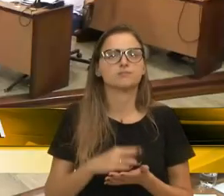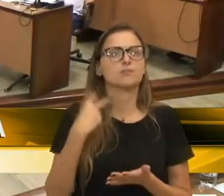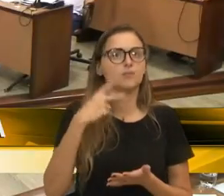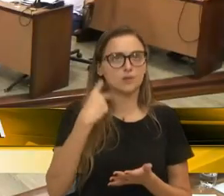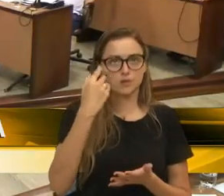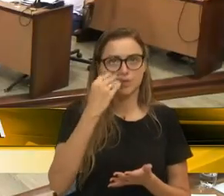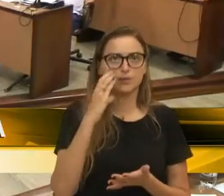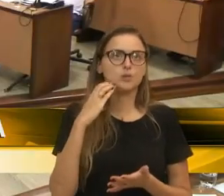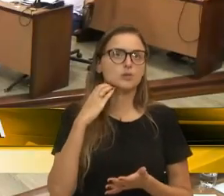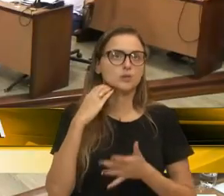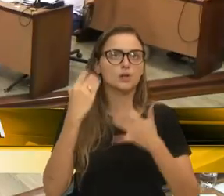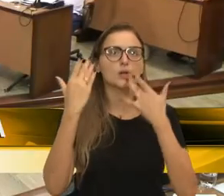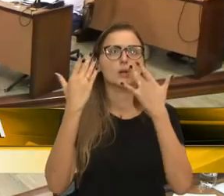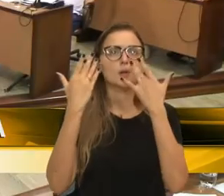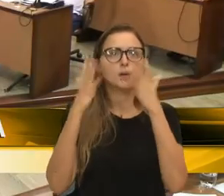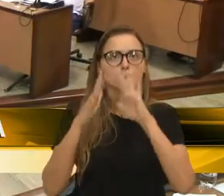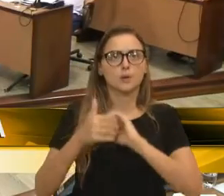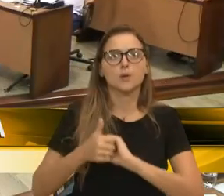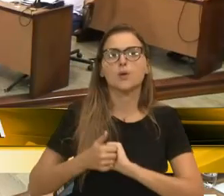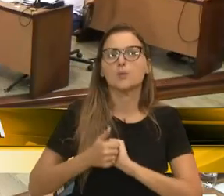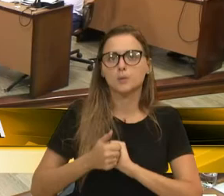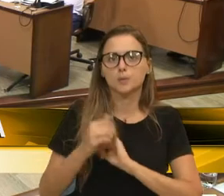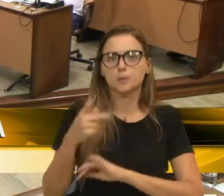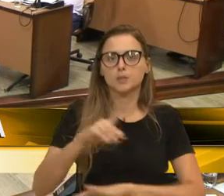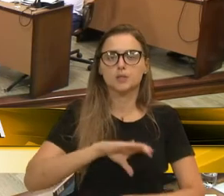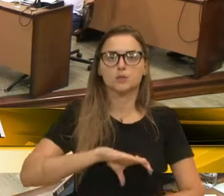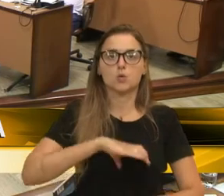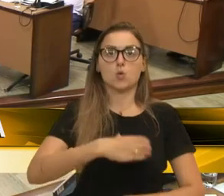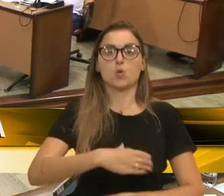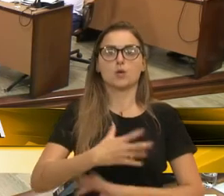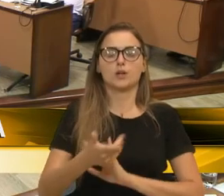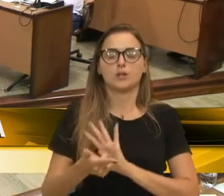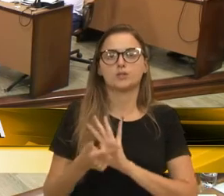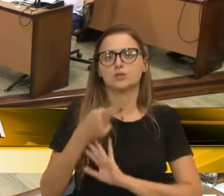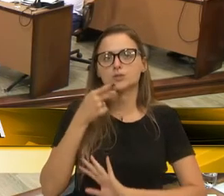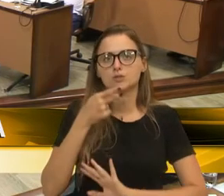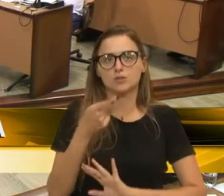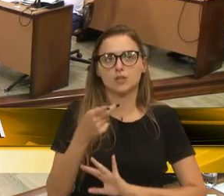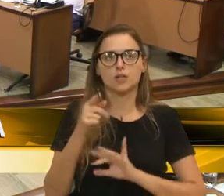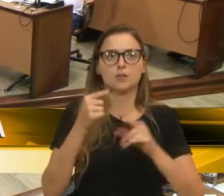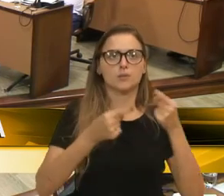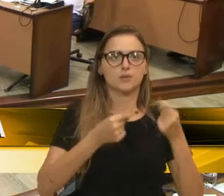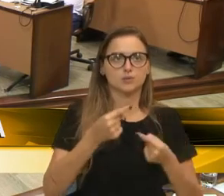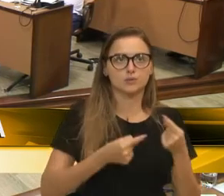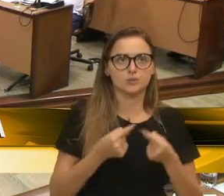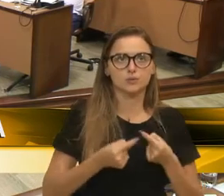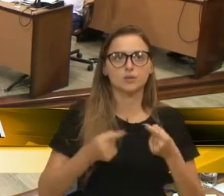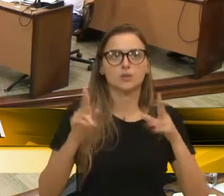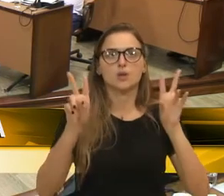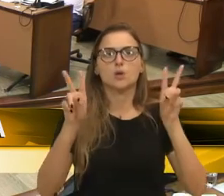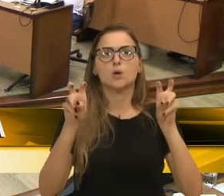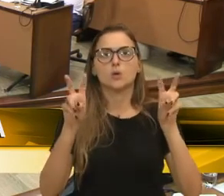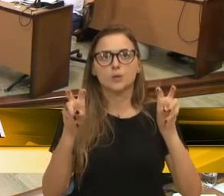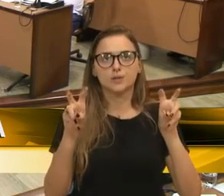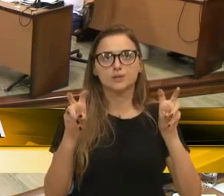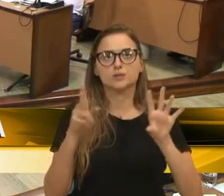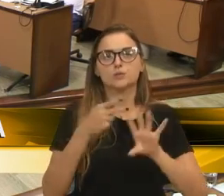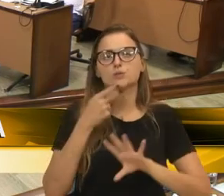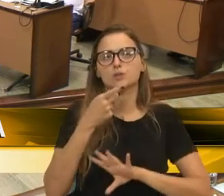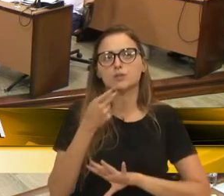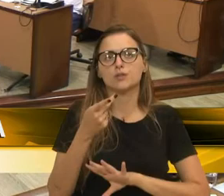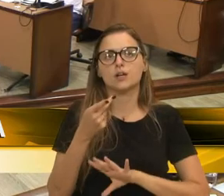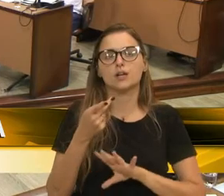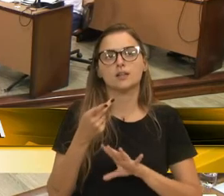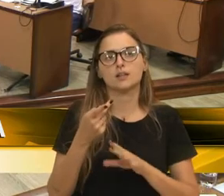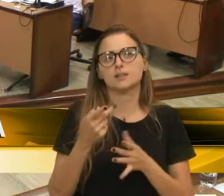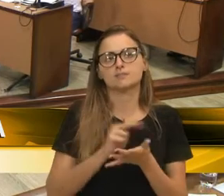primeiro lhe cumprimentar pela coragem de trazer para debate um assunto que reverbera em vários